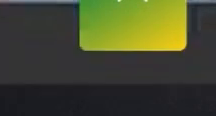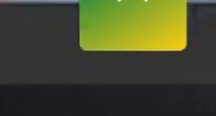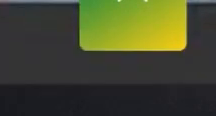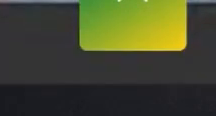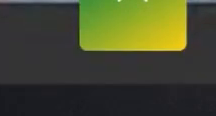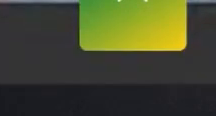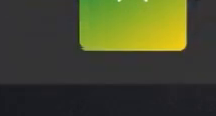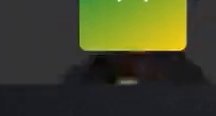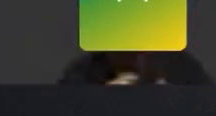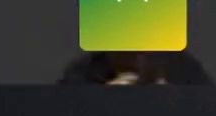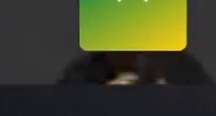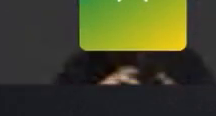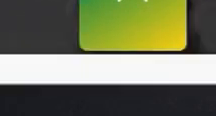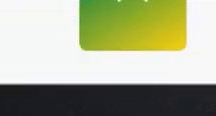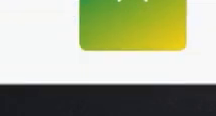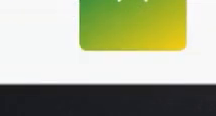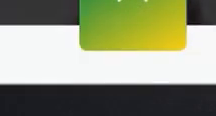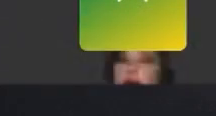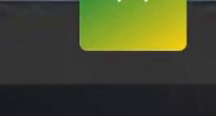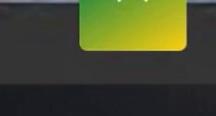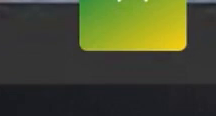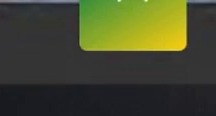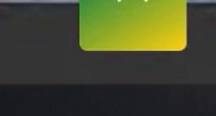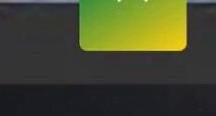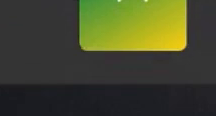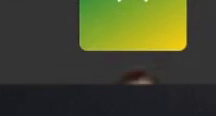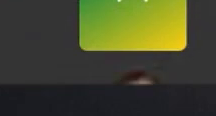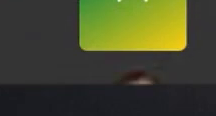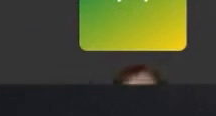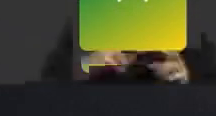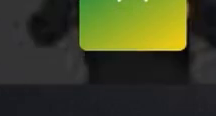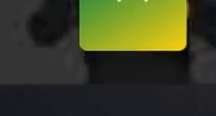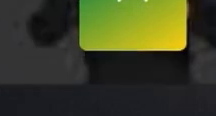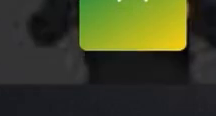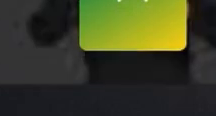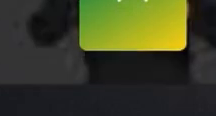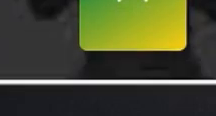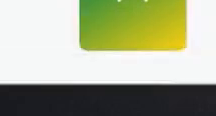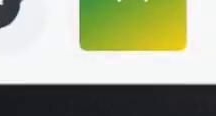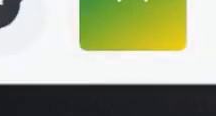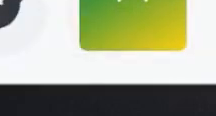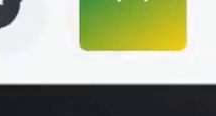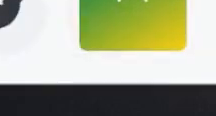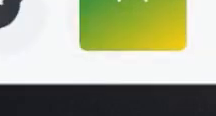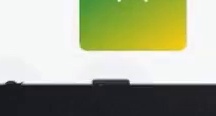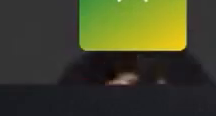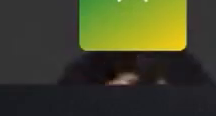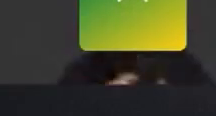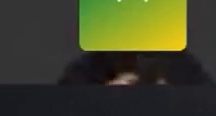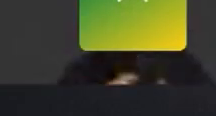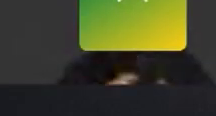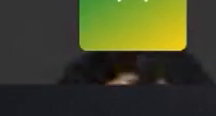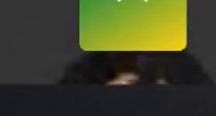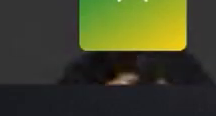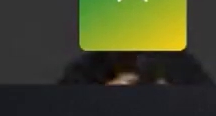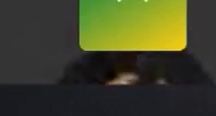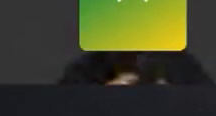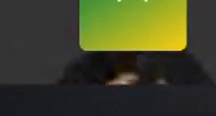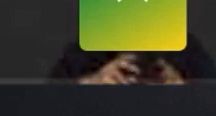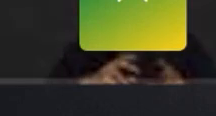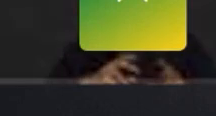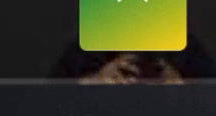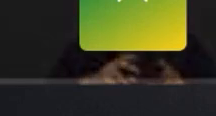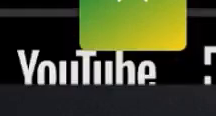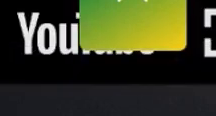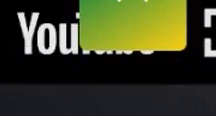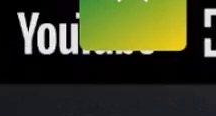das guerrilhas. E aí tem justamente o intermédio da própria Cristina. Nesse debate. Eu vou exibir um